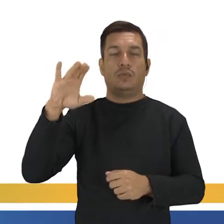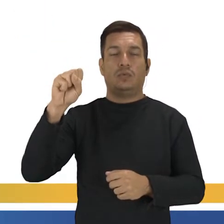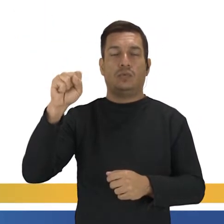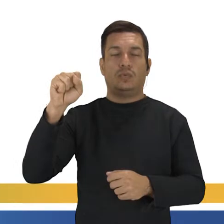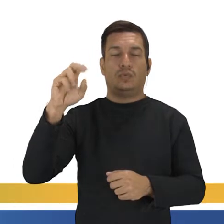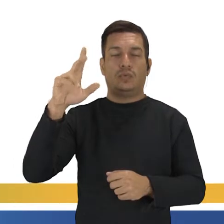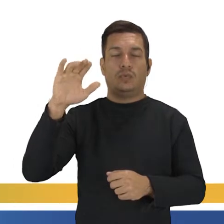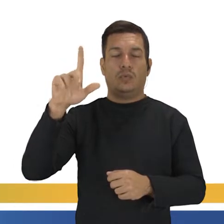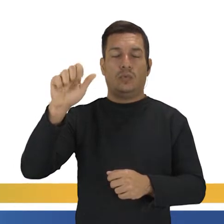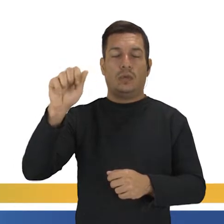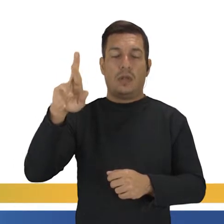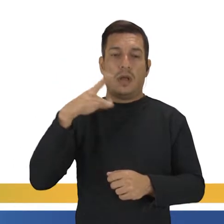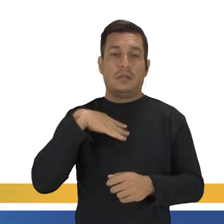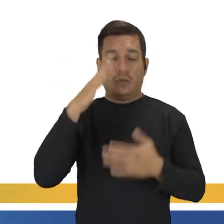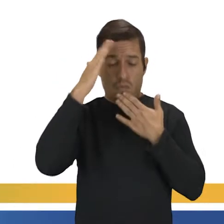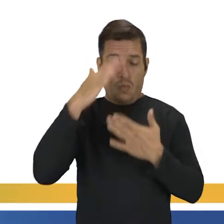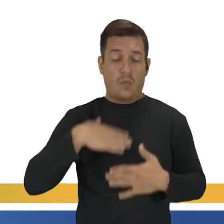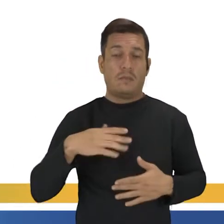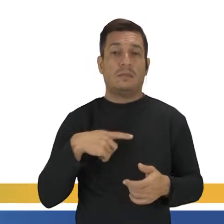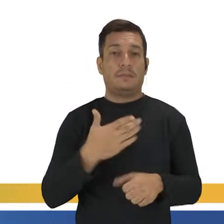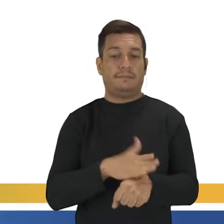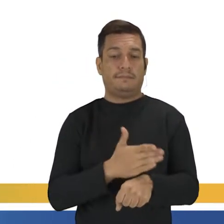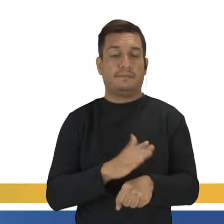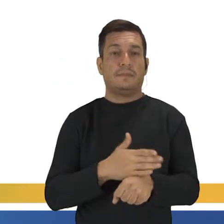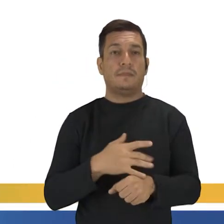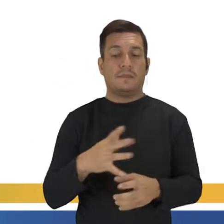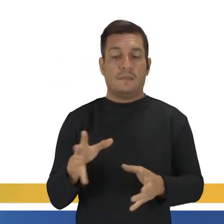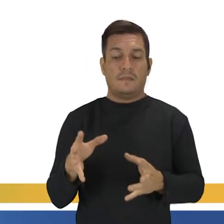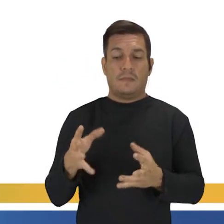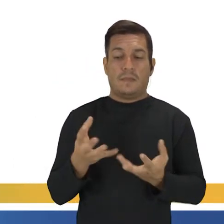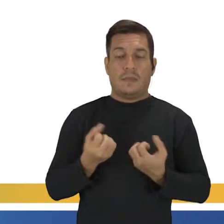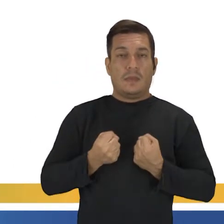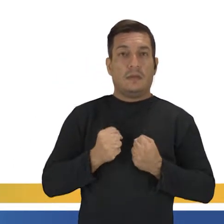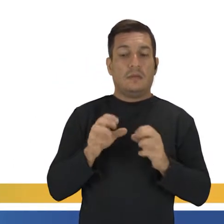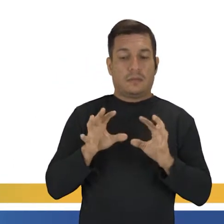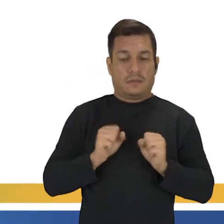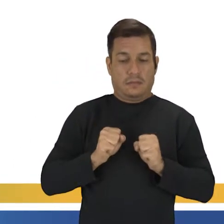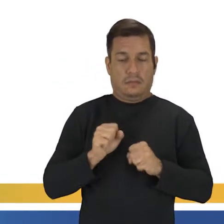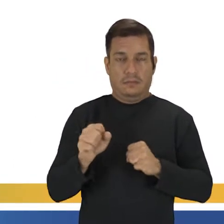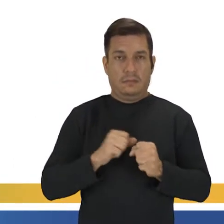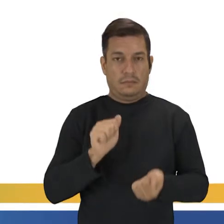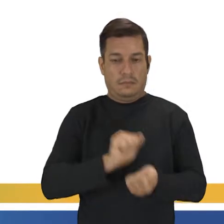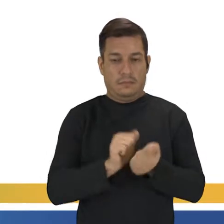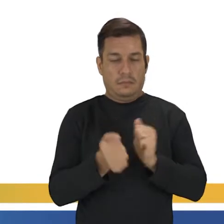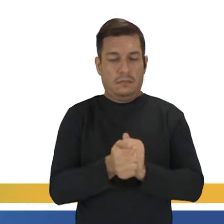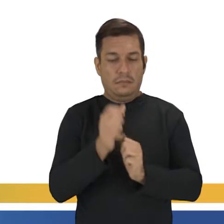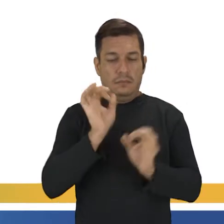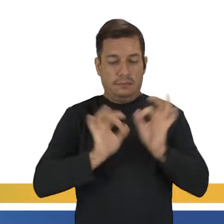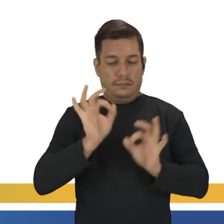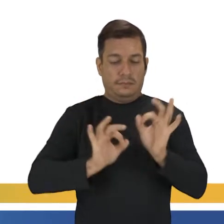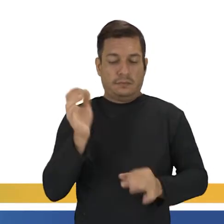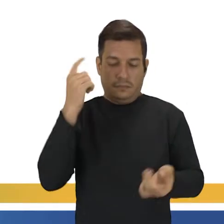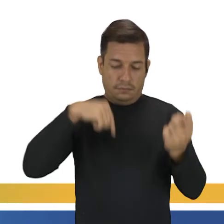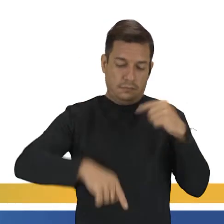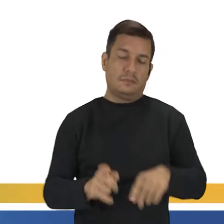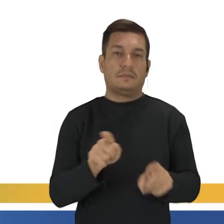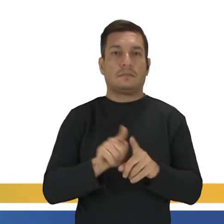Estresse. O estresse não é o estresse do dia a dia. Toda vez que você dá um estímulo no músculo, esse estímulo se